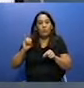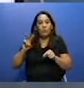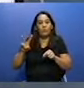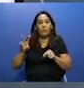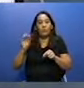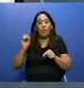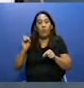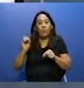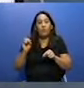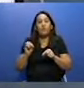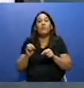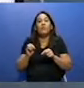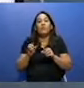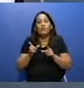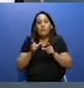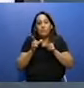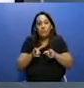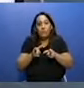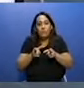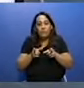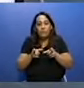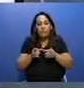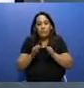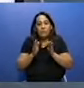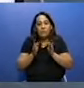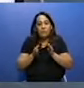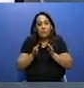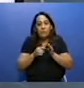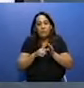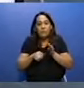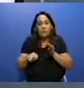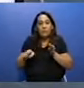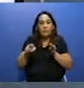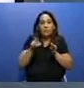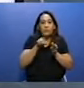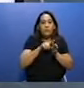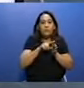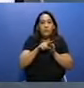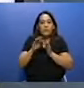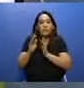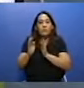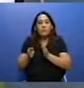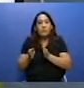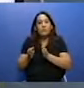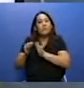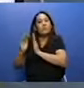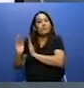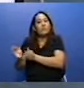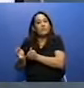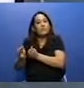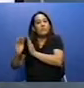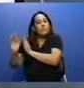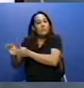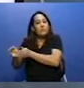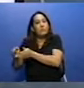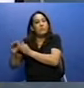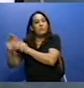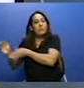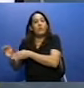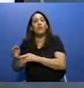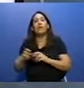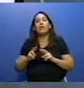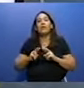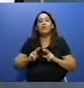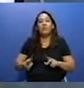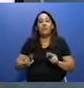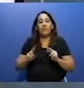sequência começa a se repetir. Começou a se repetir dali para trás é o meu motivo. Vamos contornar para